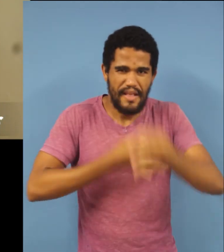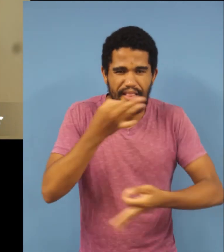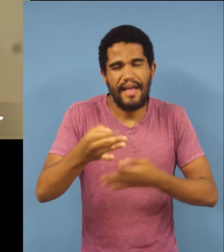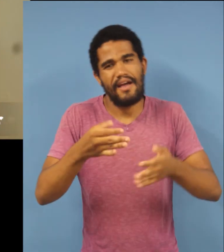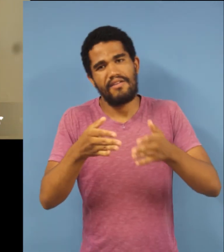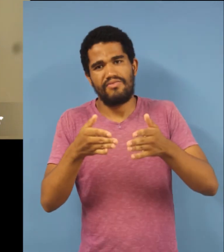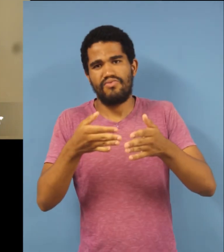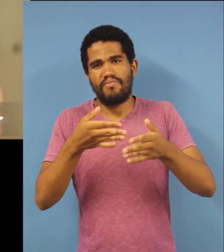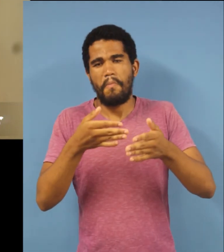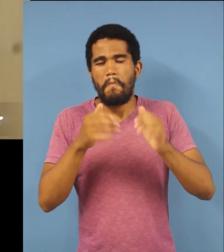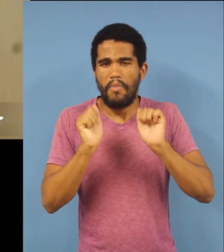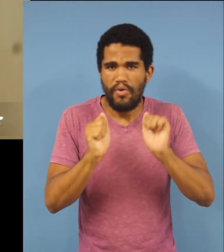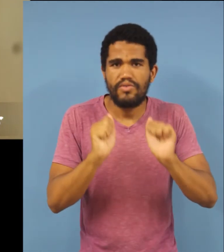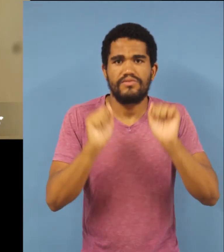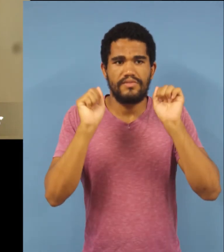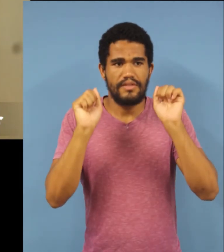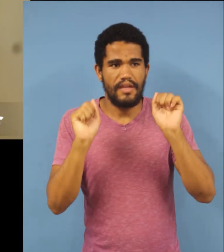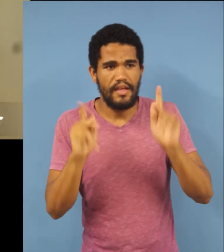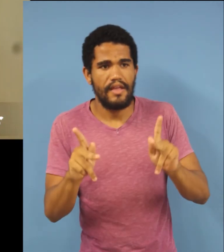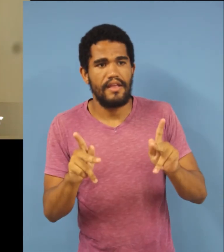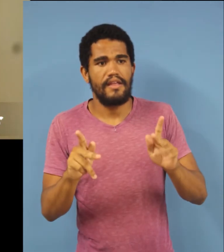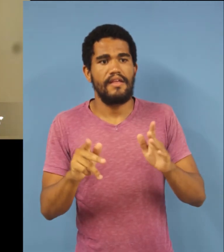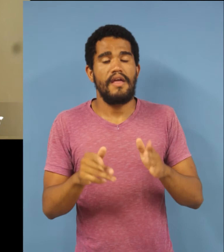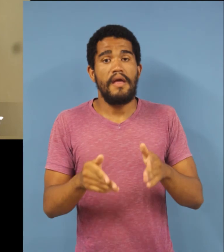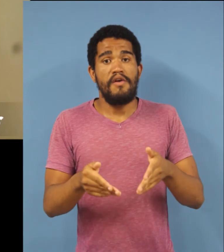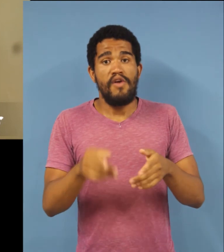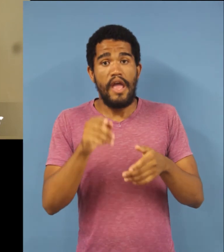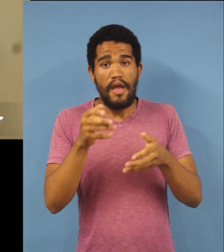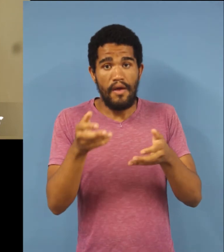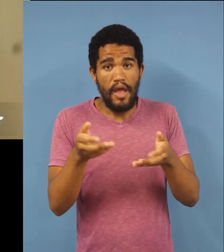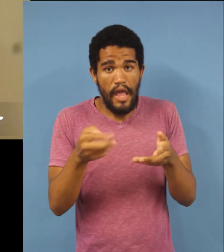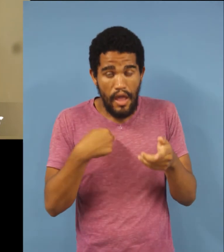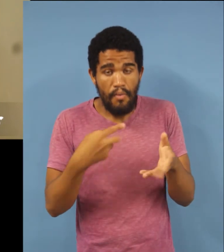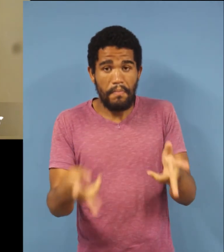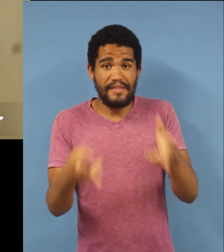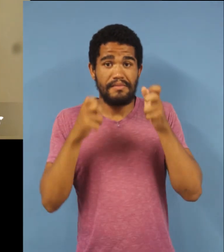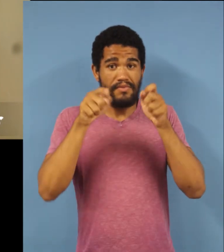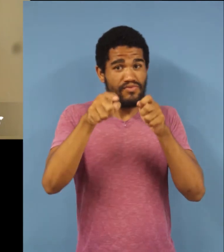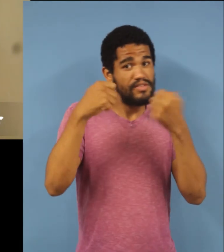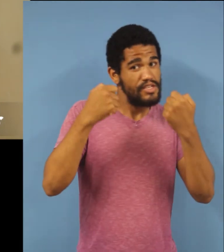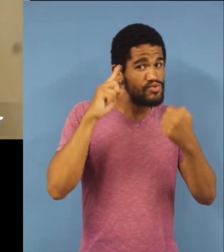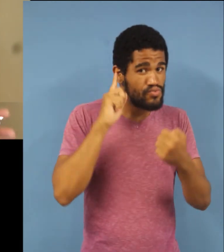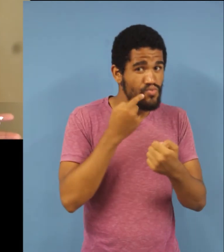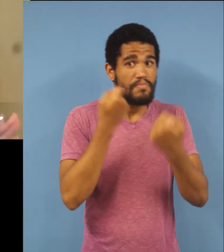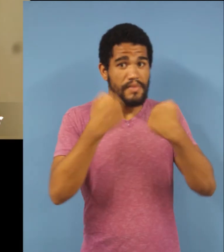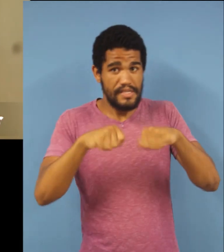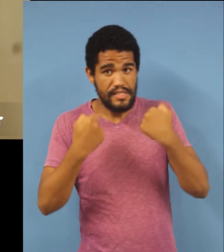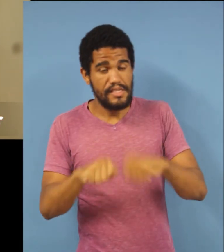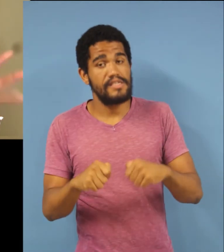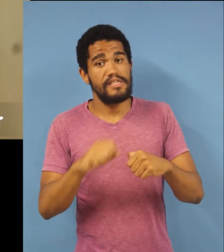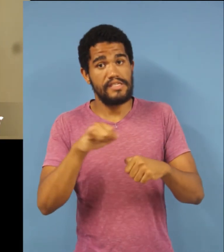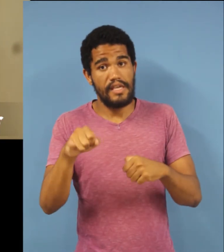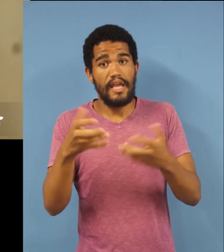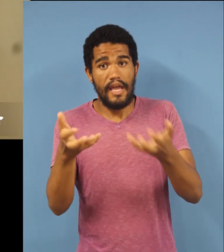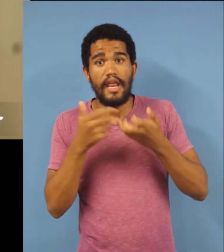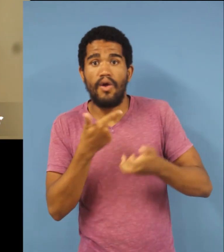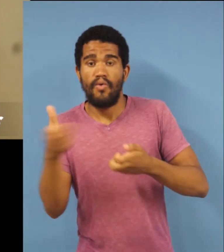comentários, suas sugestões. Esse daqui não foi pedido de vocês, mas eu percebi a demanda lá no blog, então resolvi fazer um vídeo